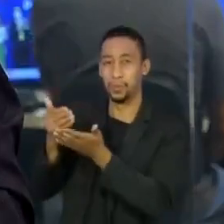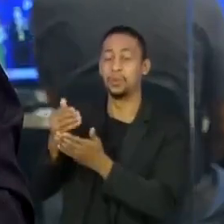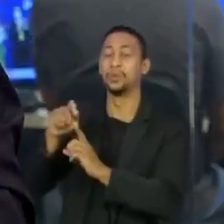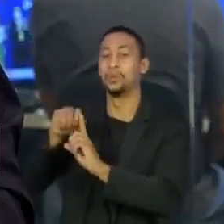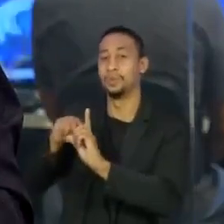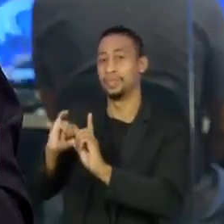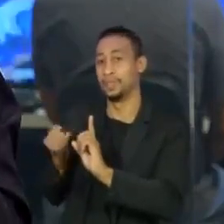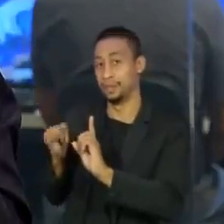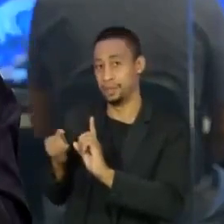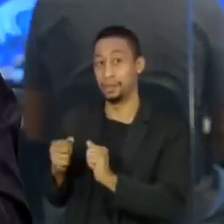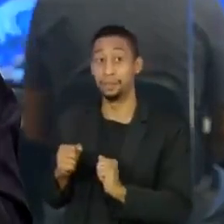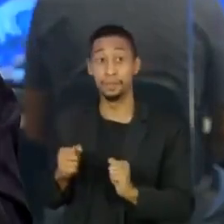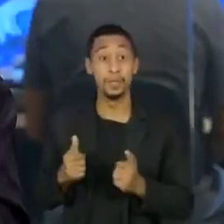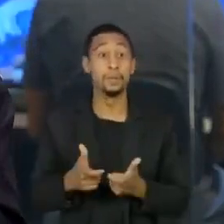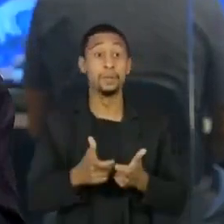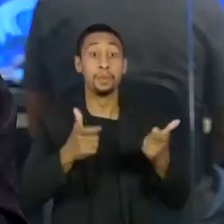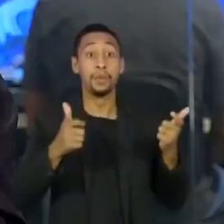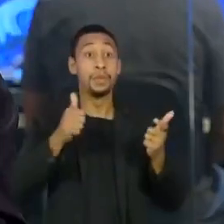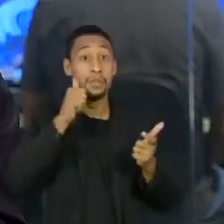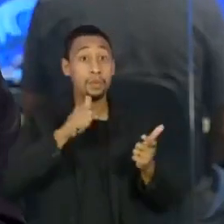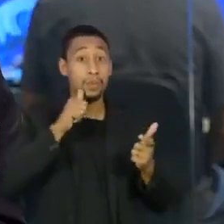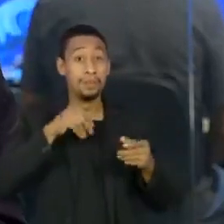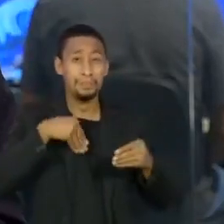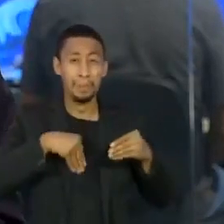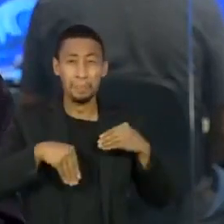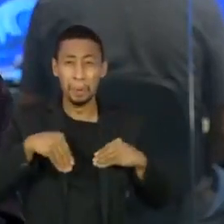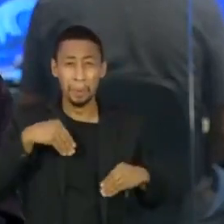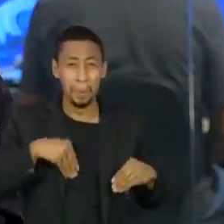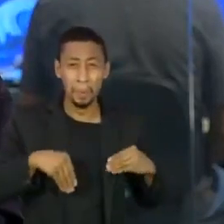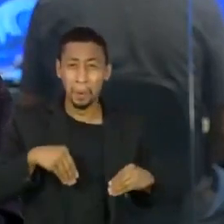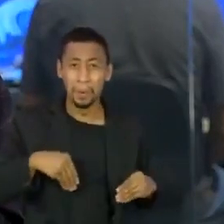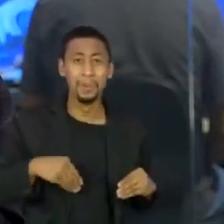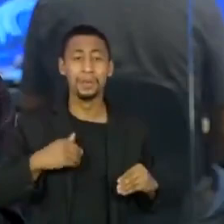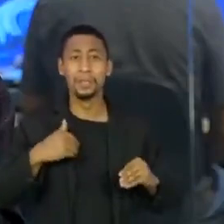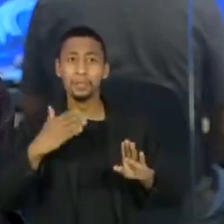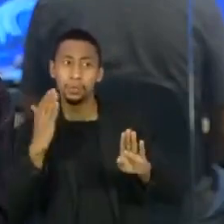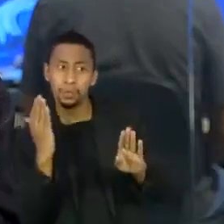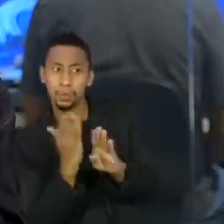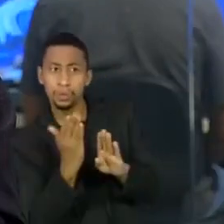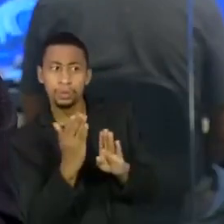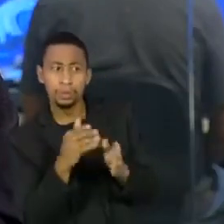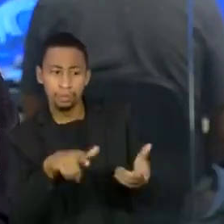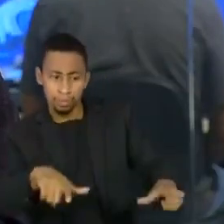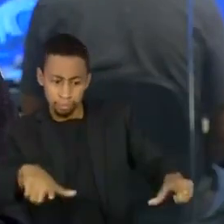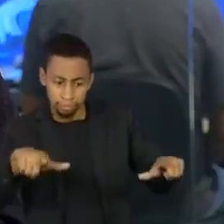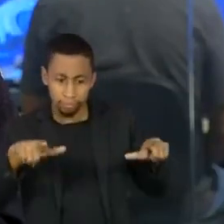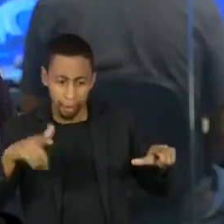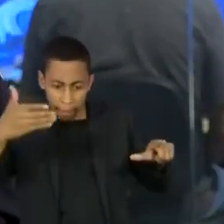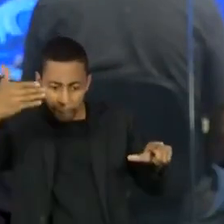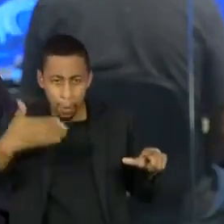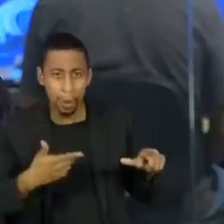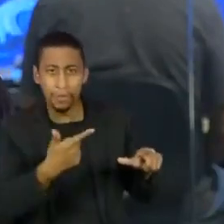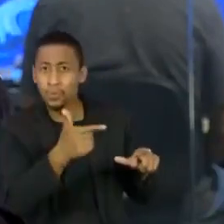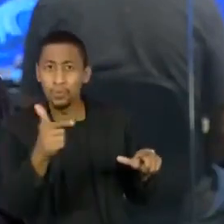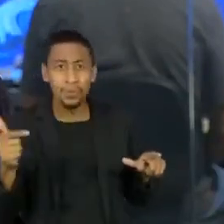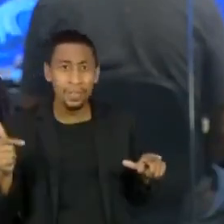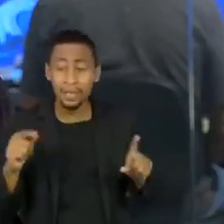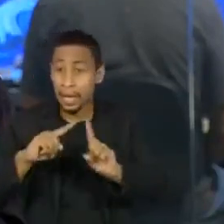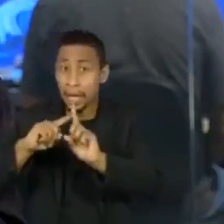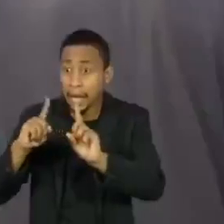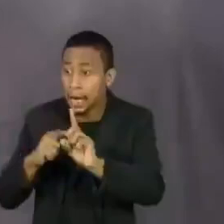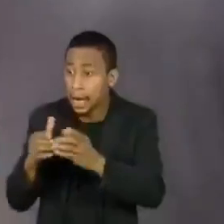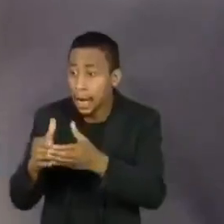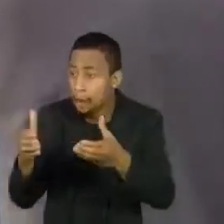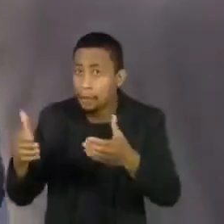A maioria das mulheres com depressão não recebe o diagnóstico da doença. E entre as grávidas, essa situação é ainda